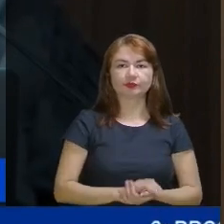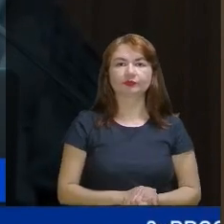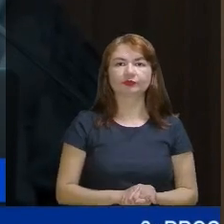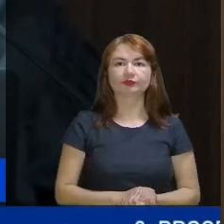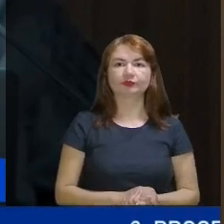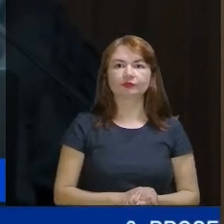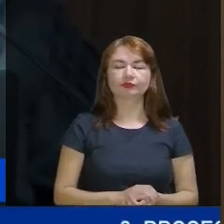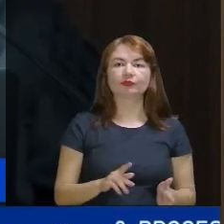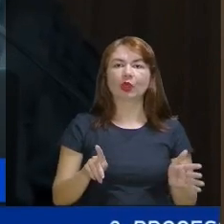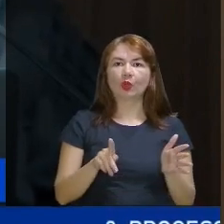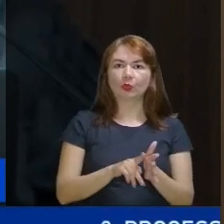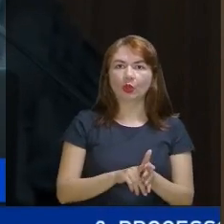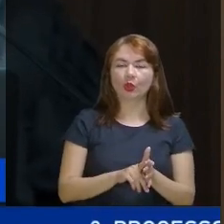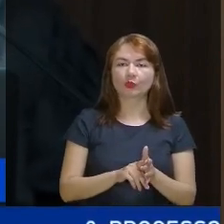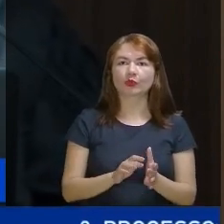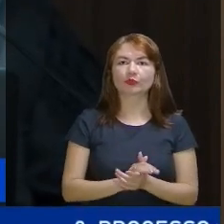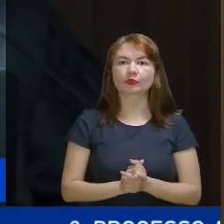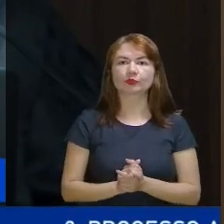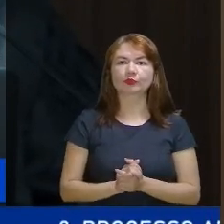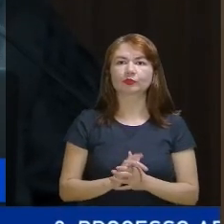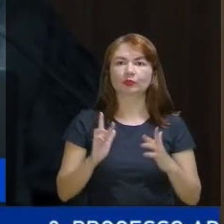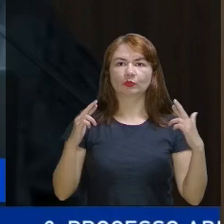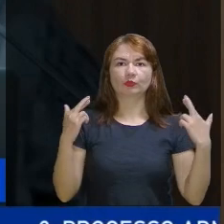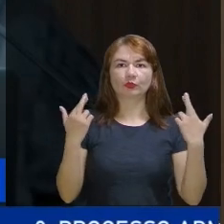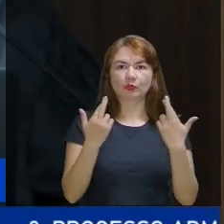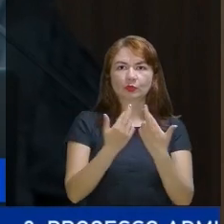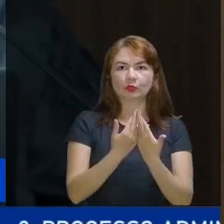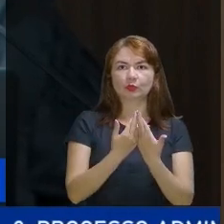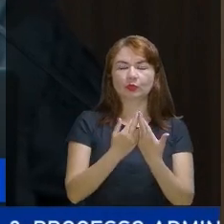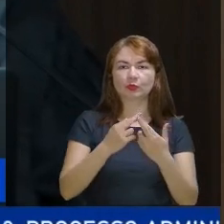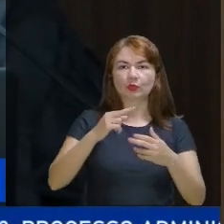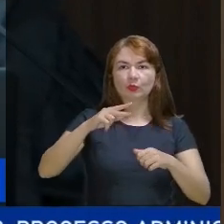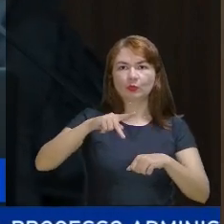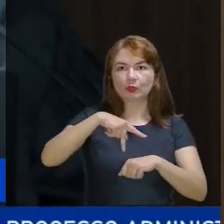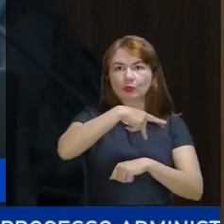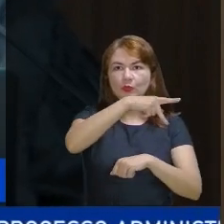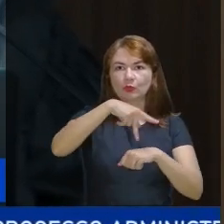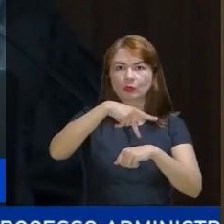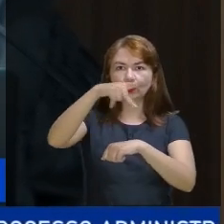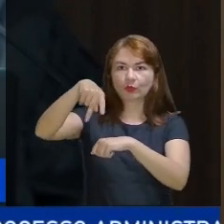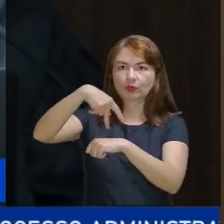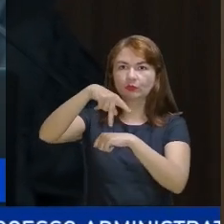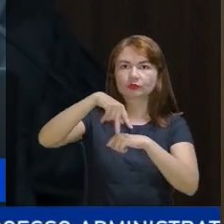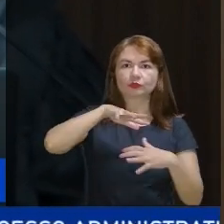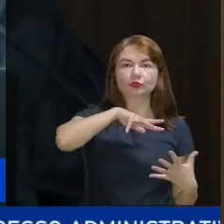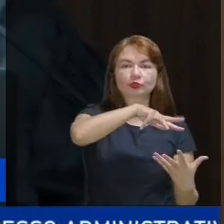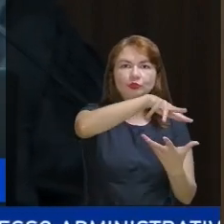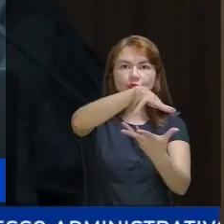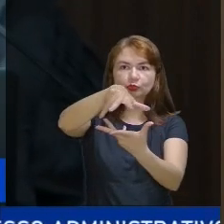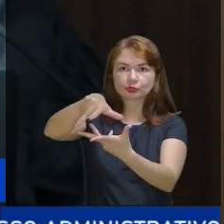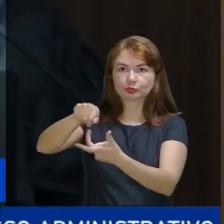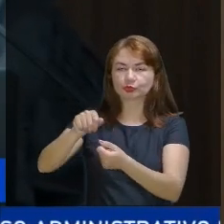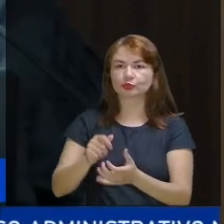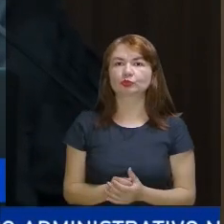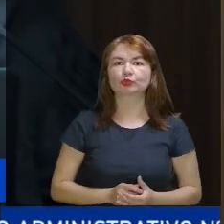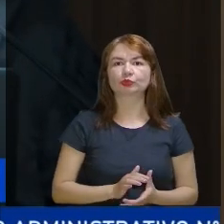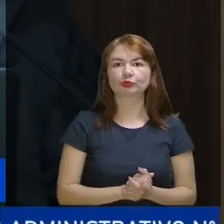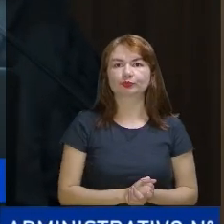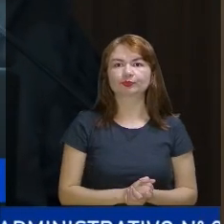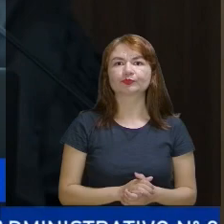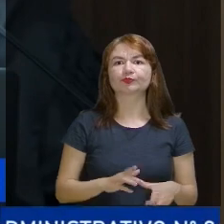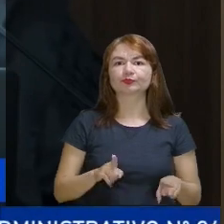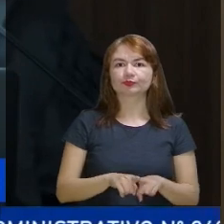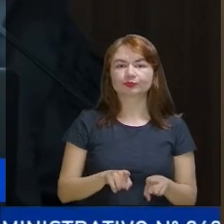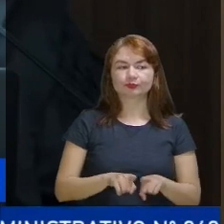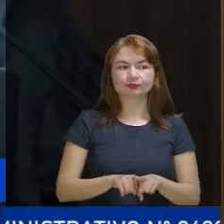Convenção Internacional sobre a Eliminação de todas as formas de discriminação racial. Atende também à